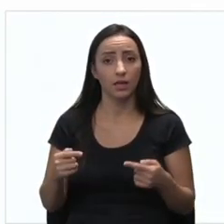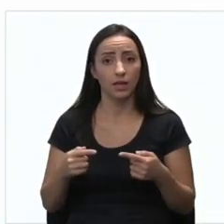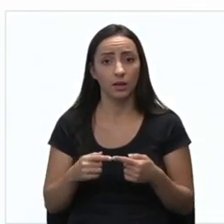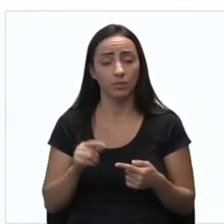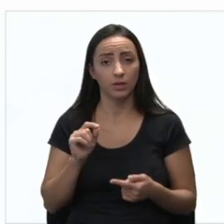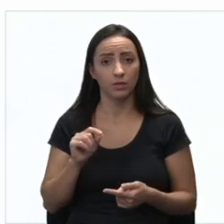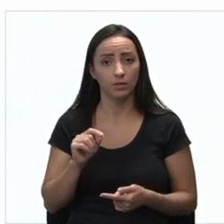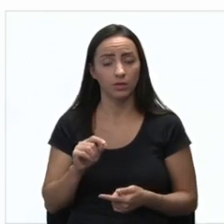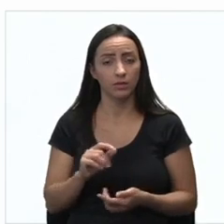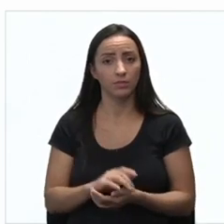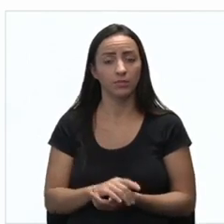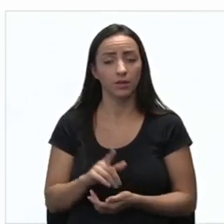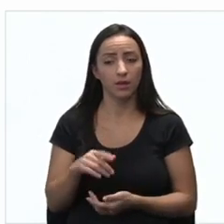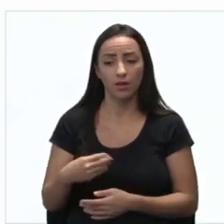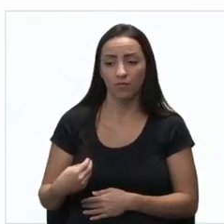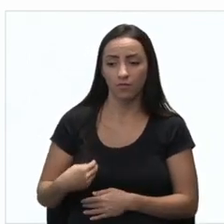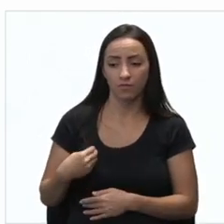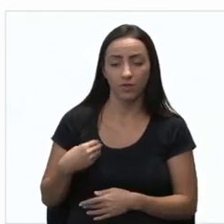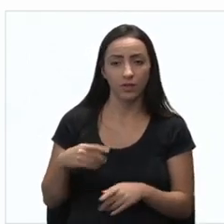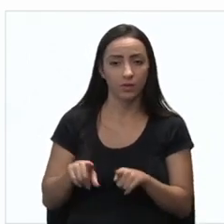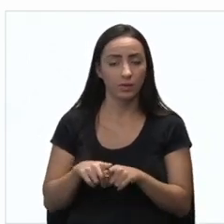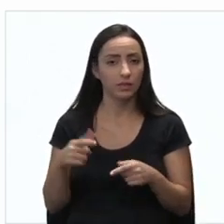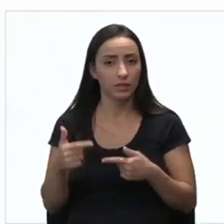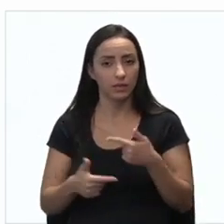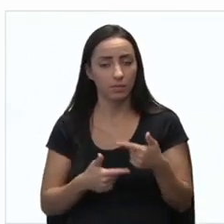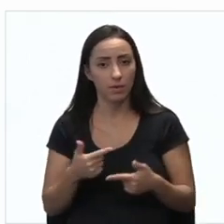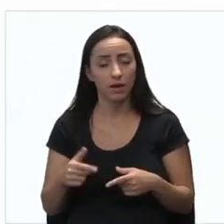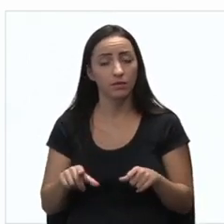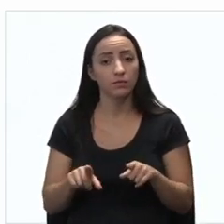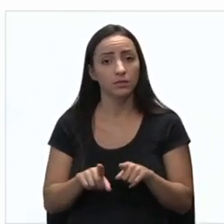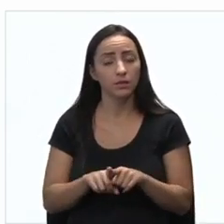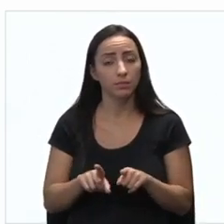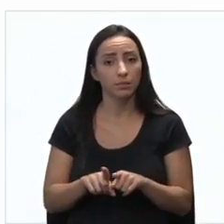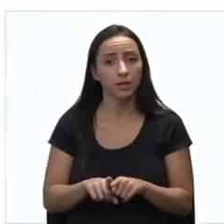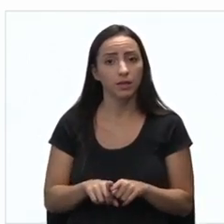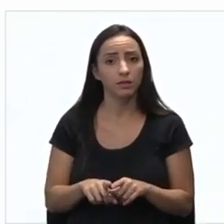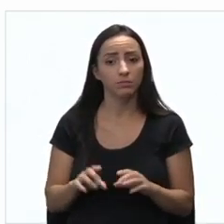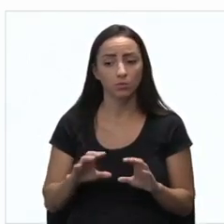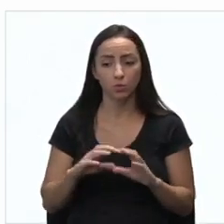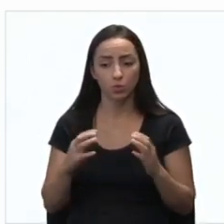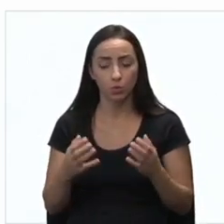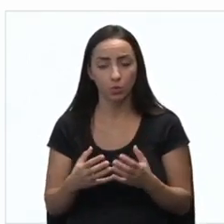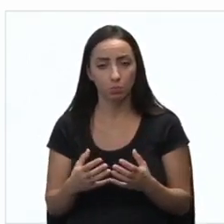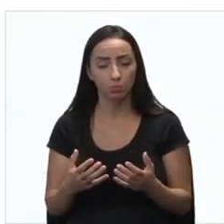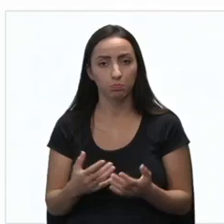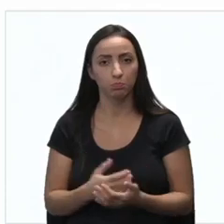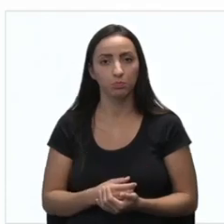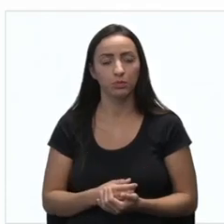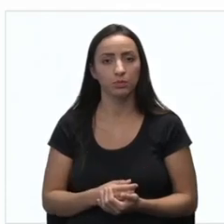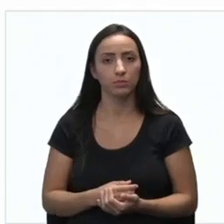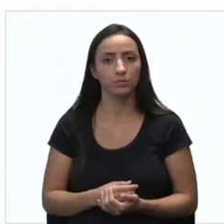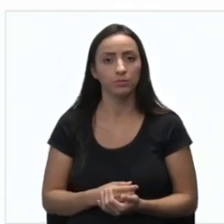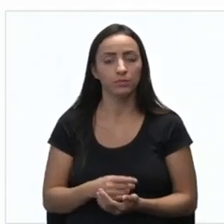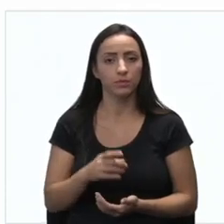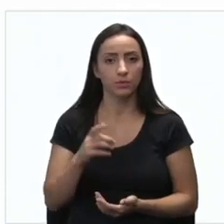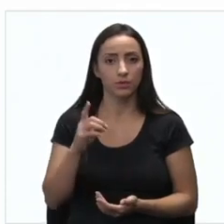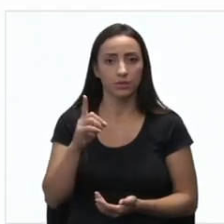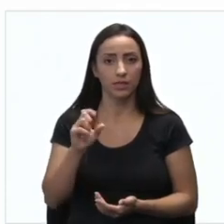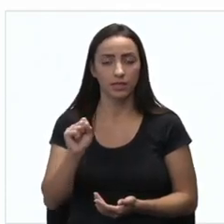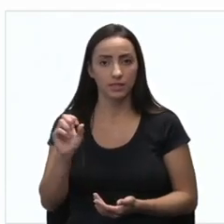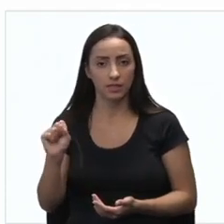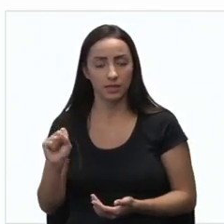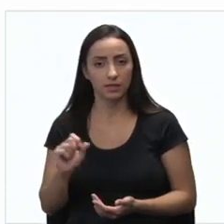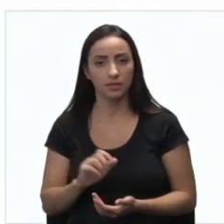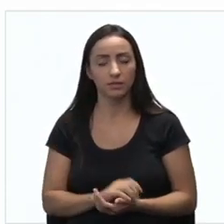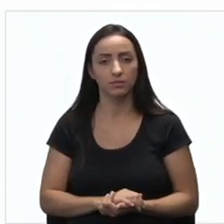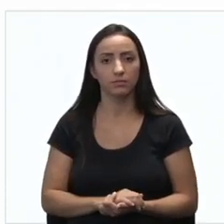relacionados com as condições de vida e de trabalho do indivíduo e de grupos populacionais. O DSS, os